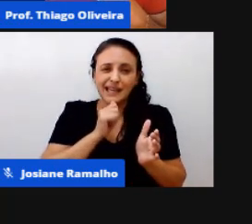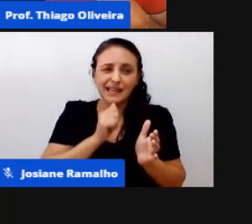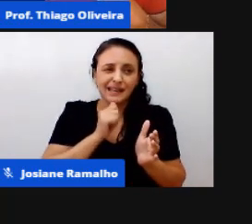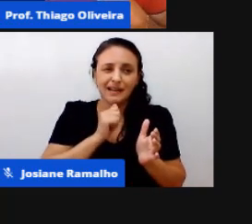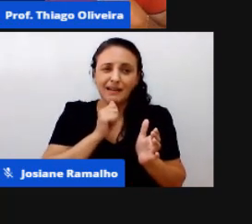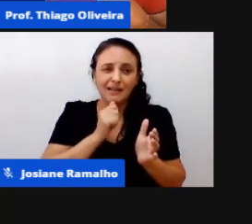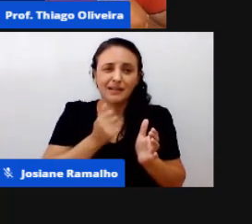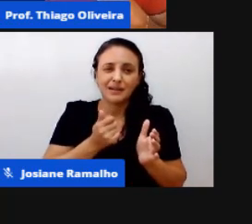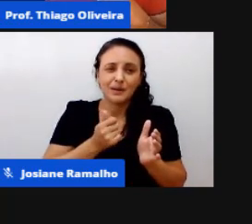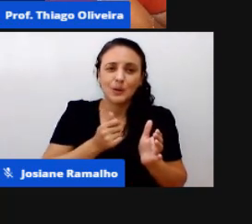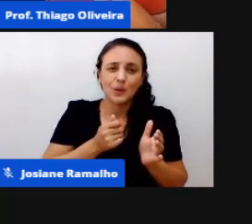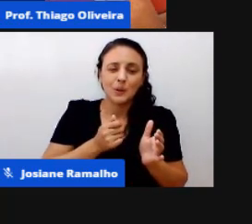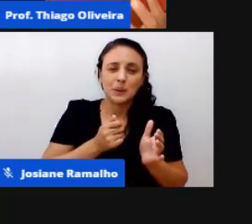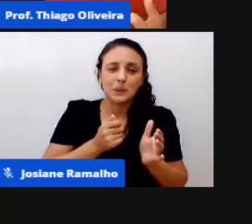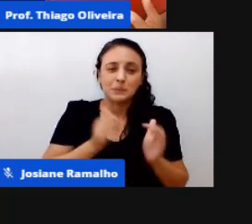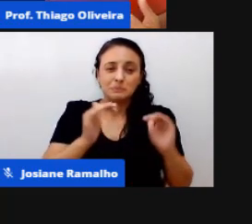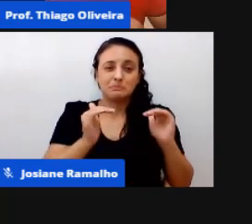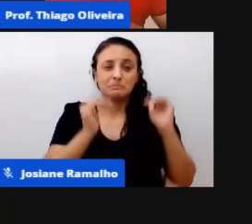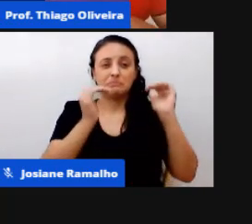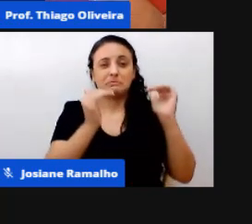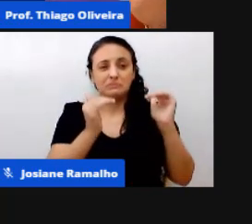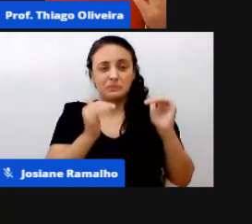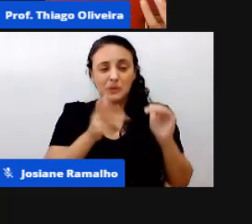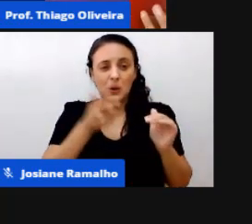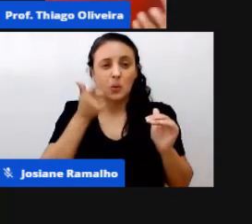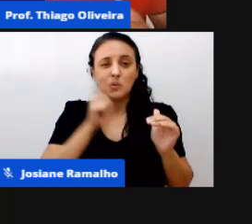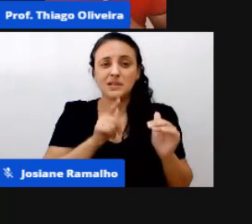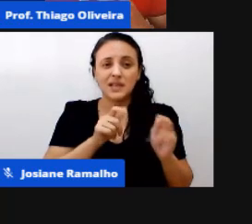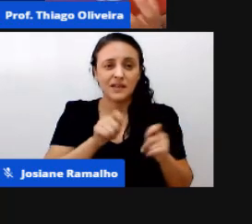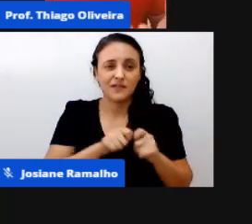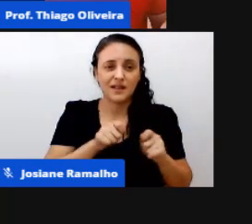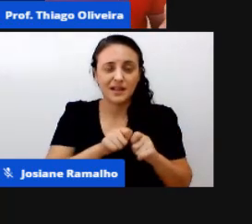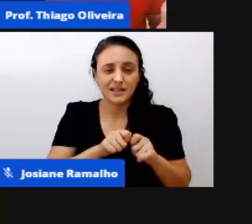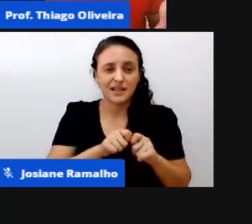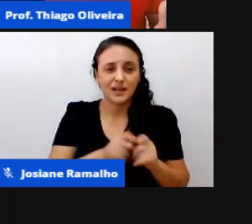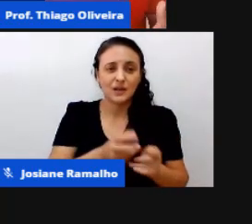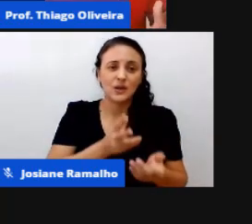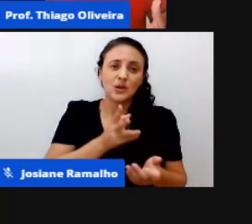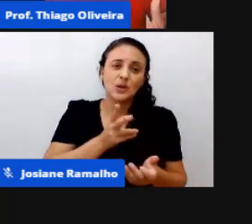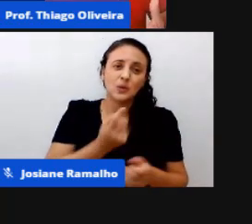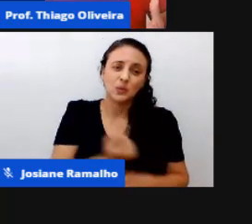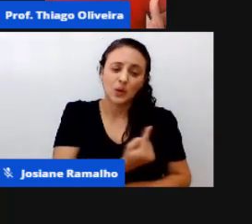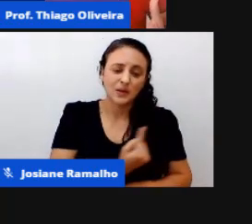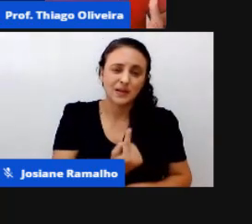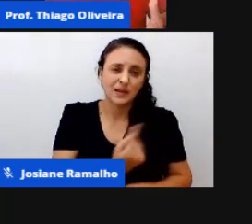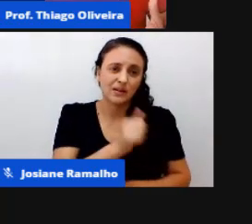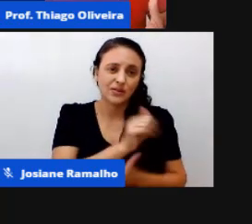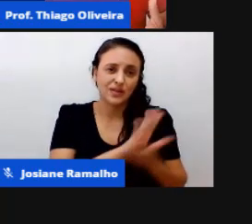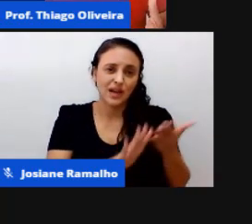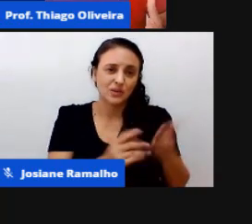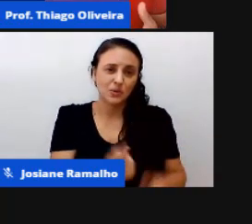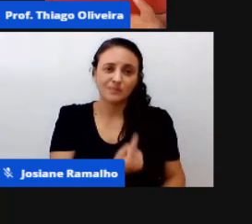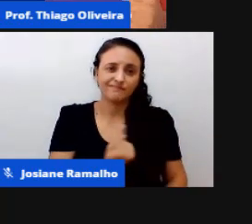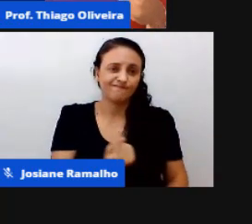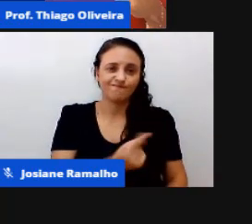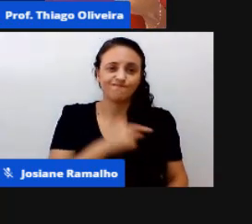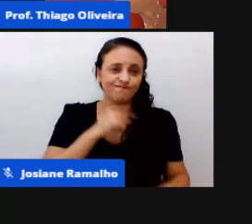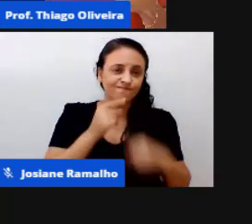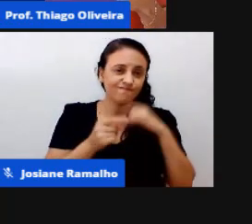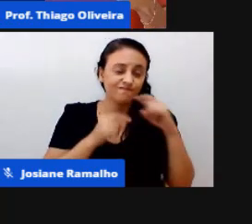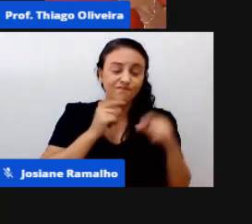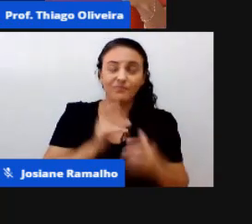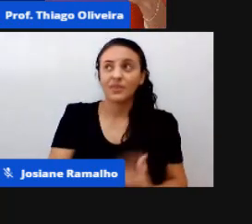para seguir sozinha. Eu saio de lado do aluno, ele não consegue desenvolver a atividade. O aluno